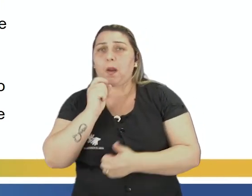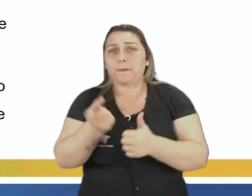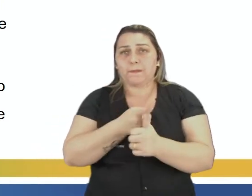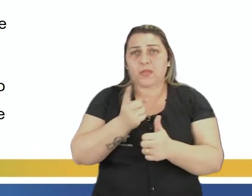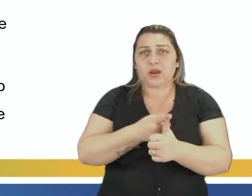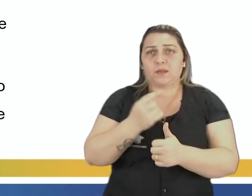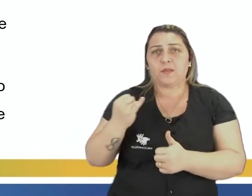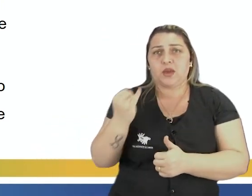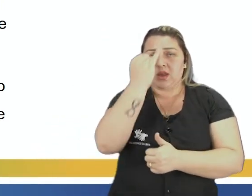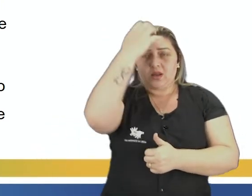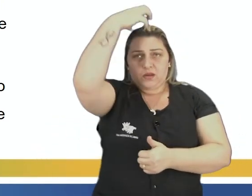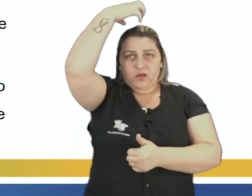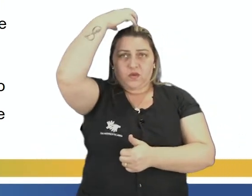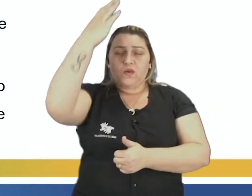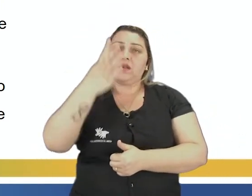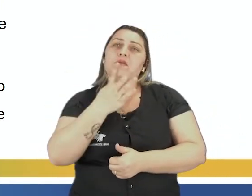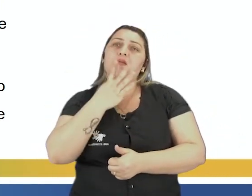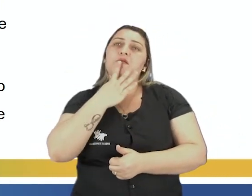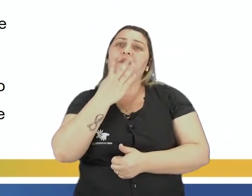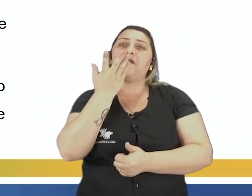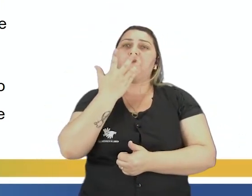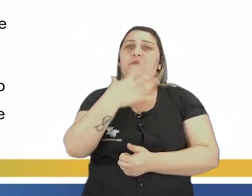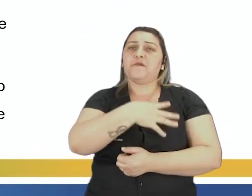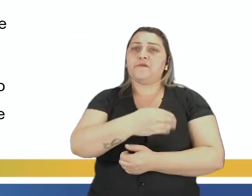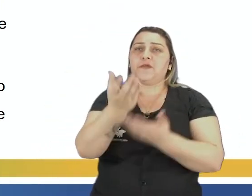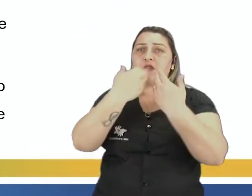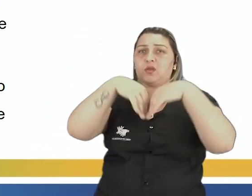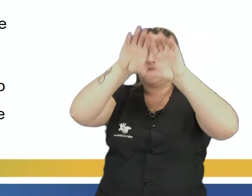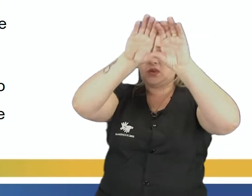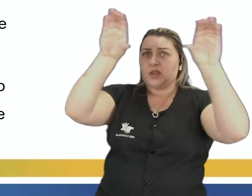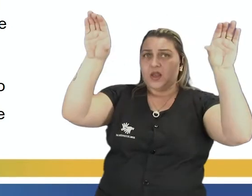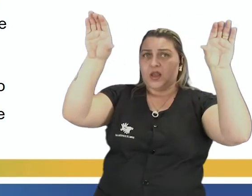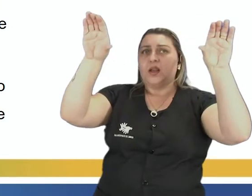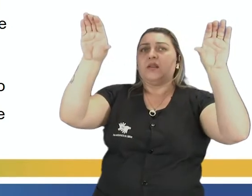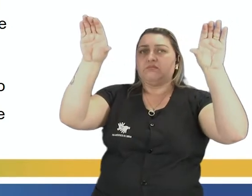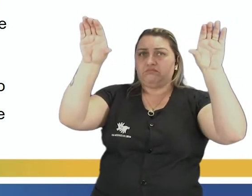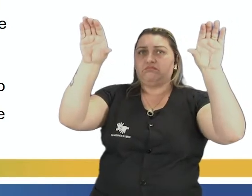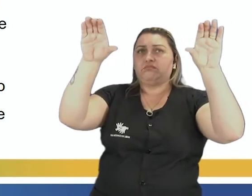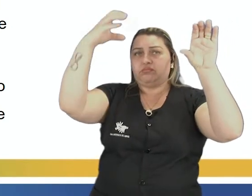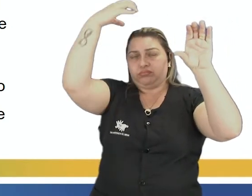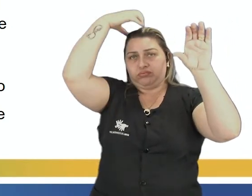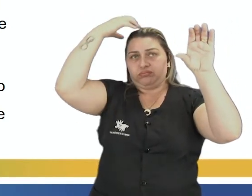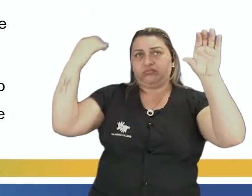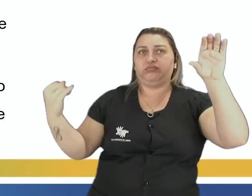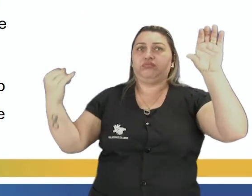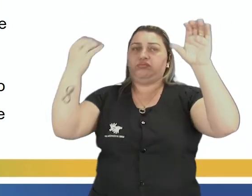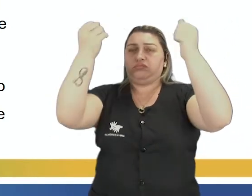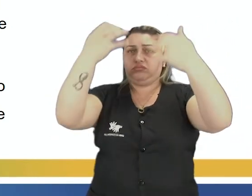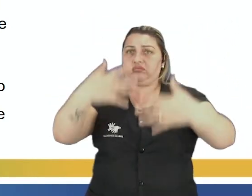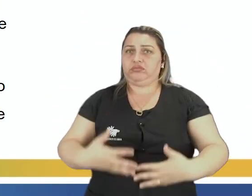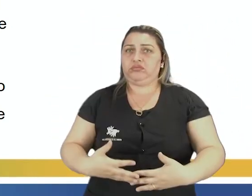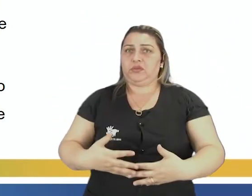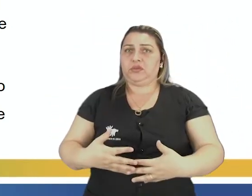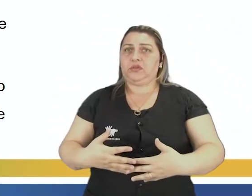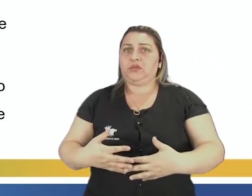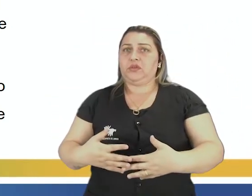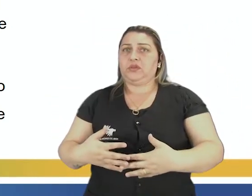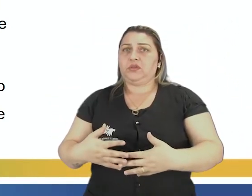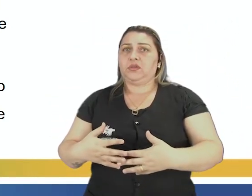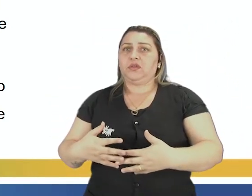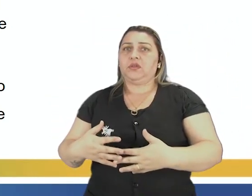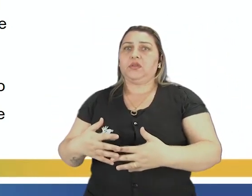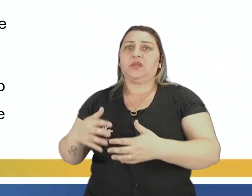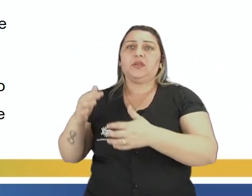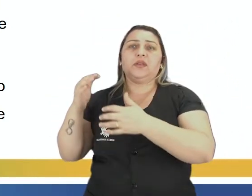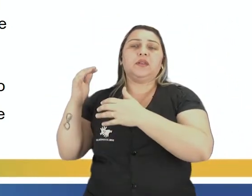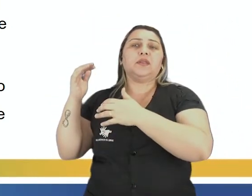primeiro imperador ele era conhecido como Filho do Céu. E esse imperador, conta-se a lenda que ele vai ter